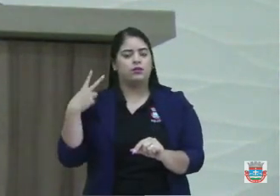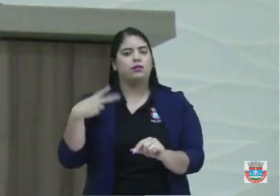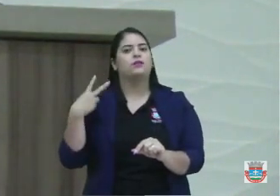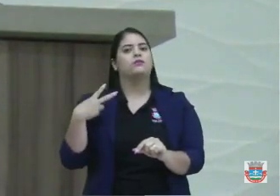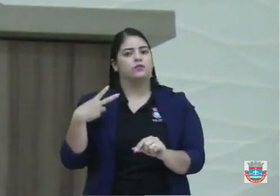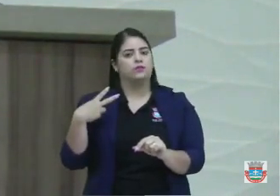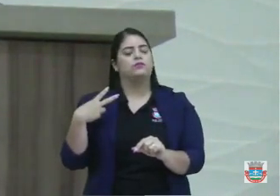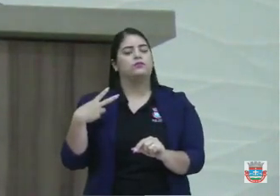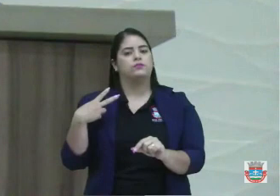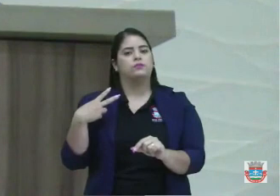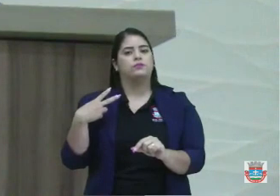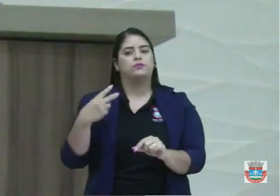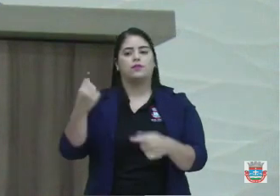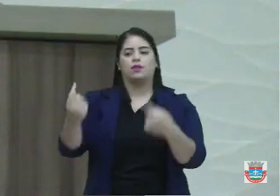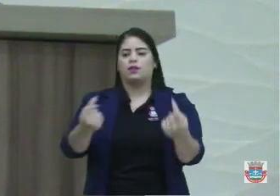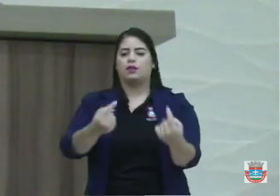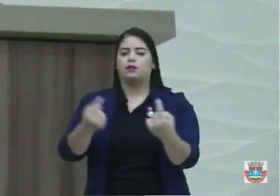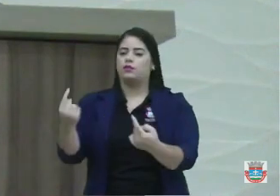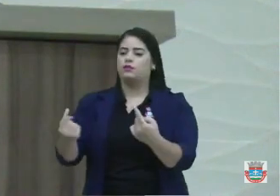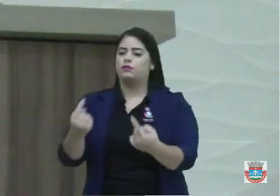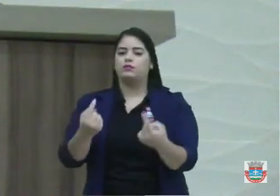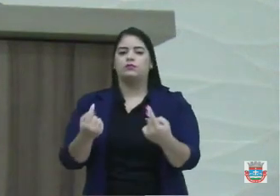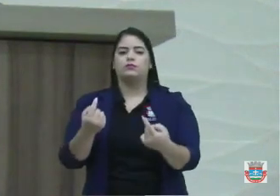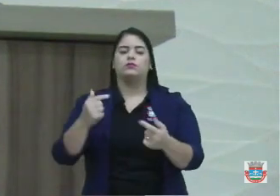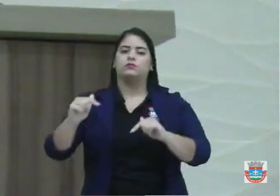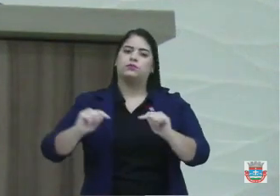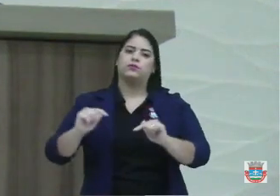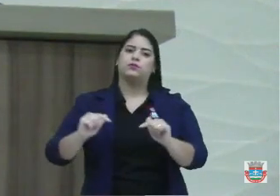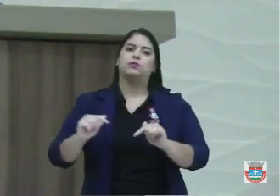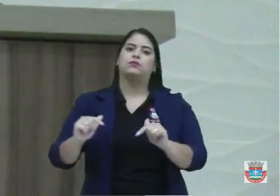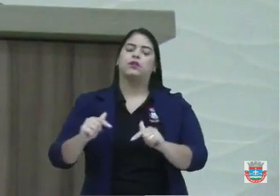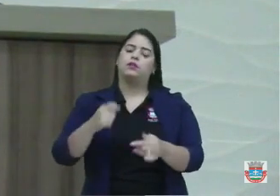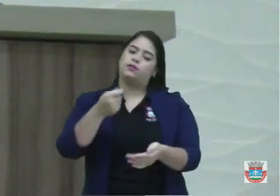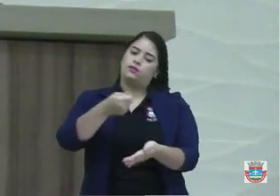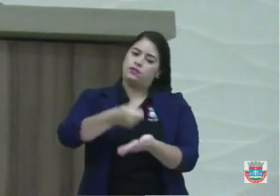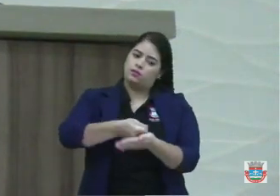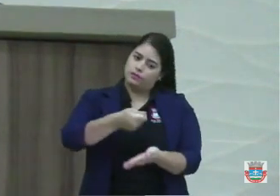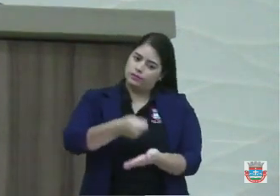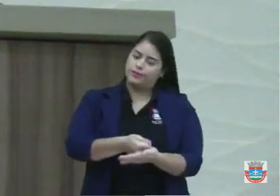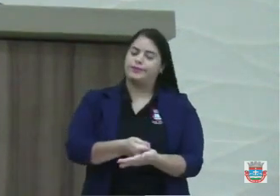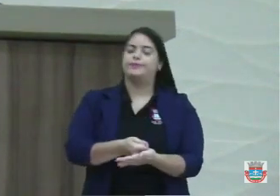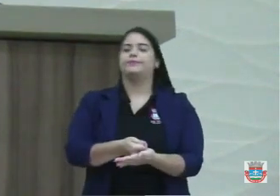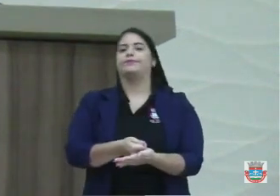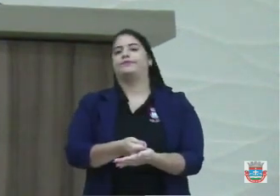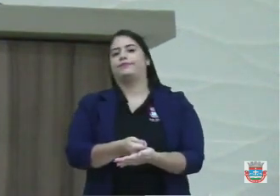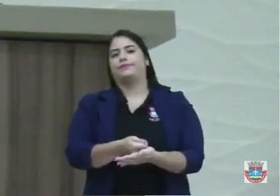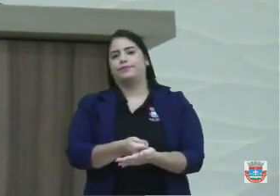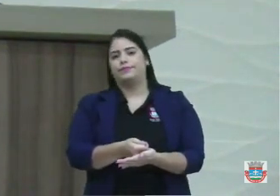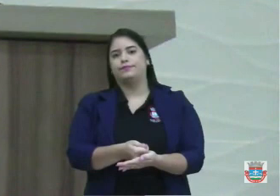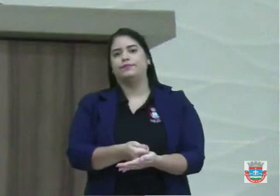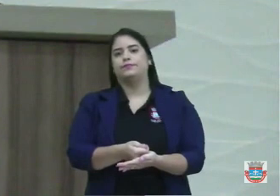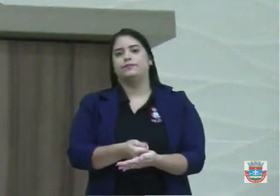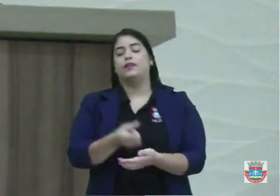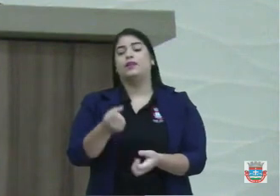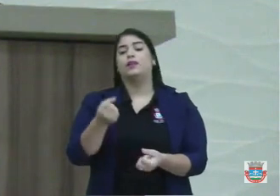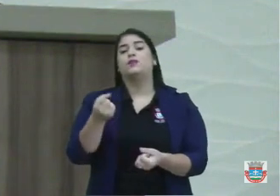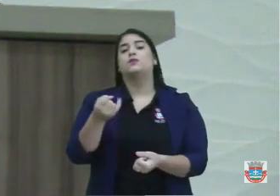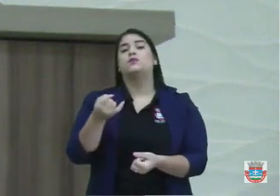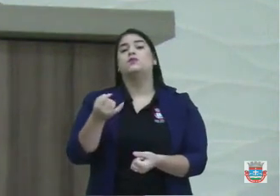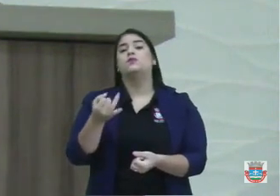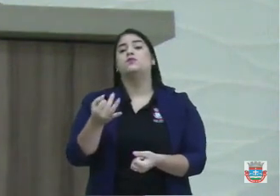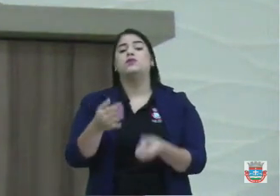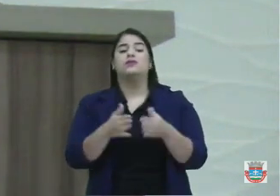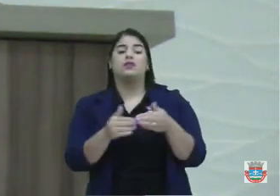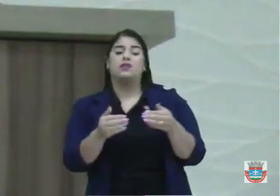E cada um tem sua área, que trabalha mais, tem. As cobranças são grandes, são. Quantos requerimentos já coloquei,